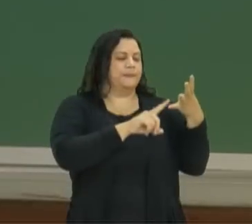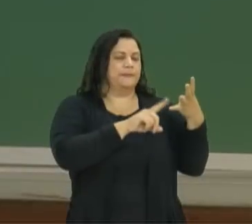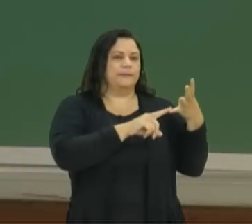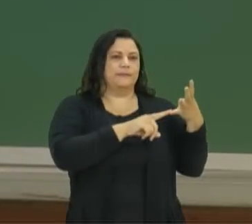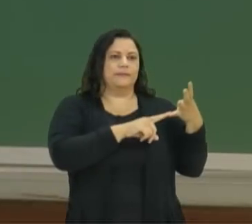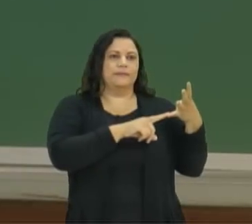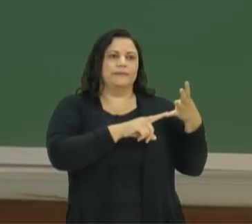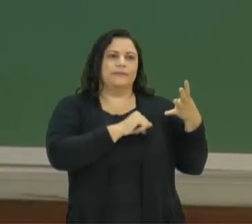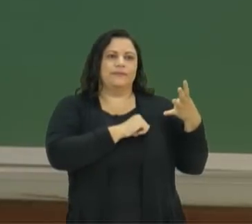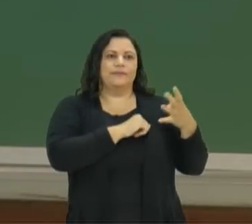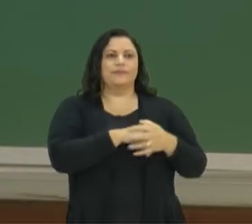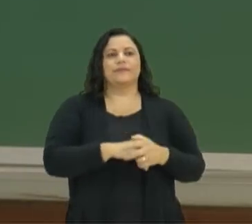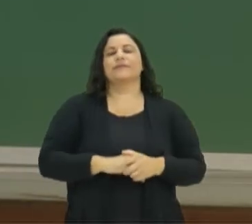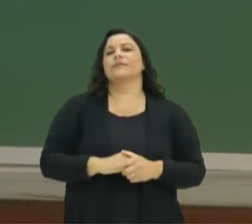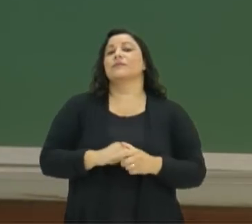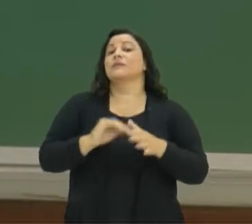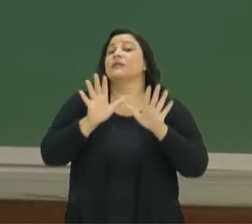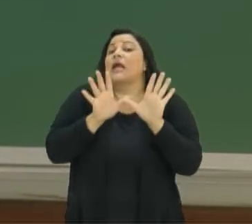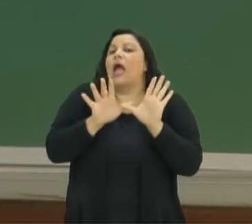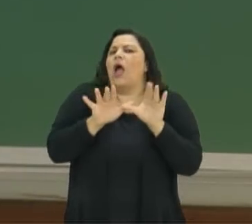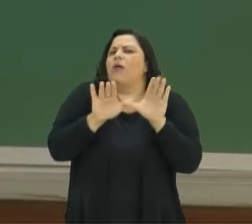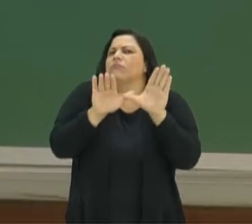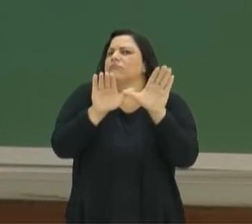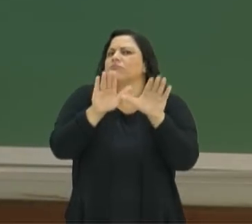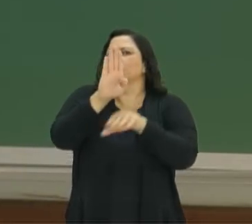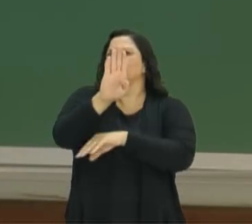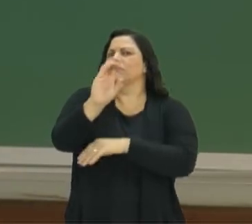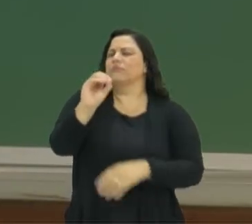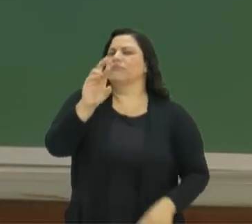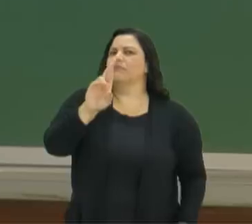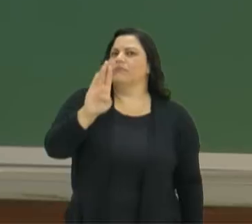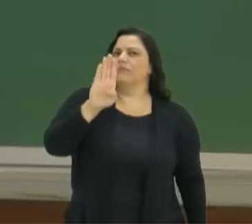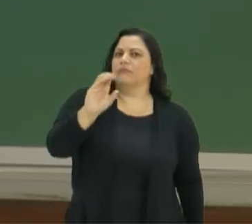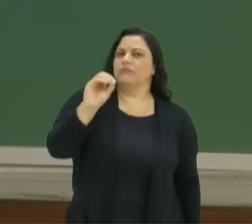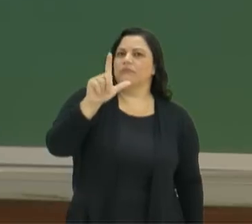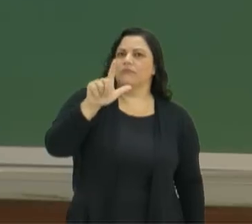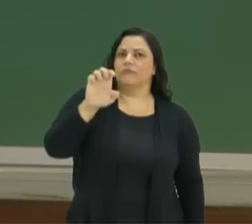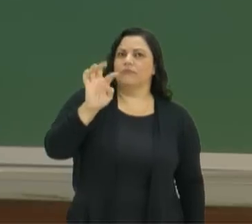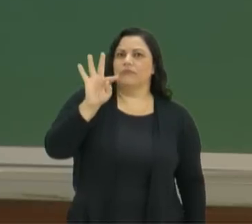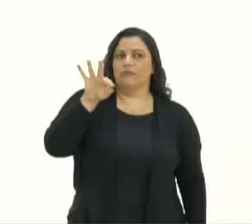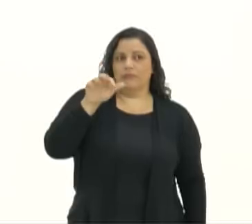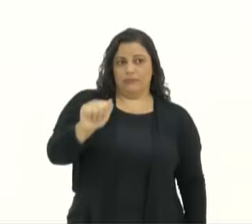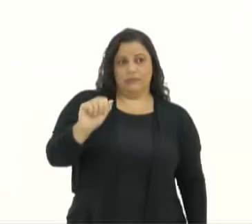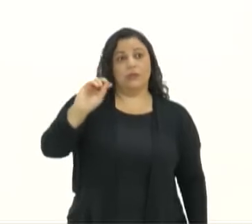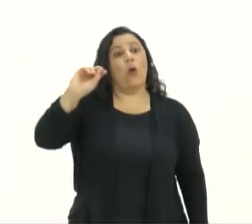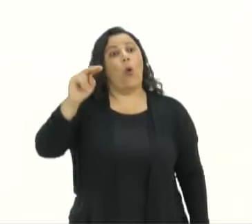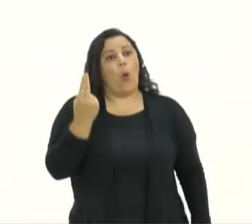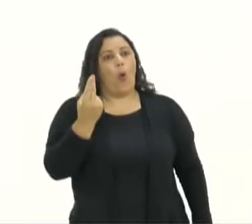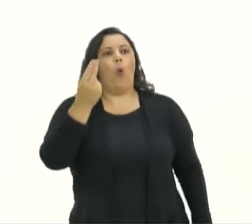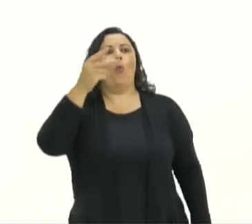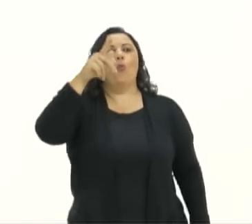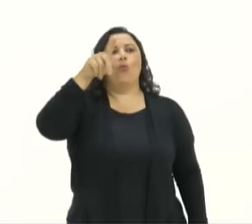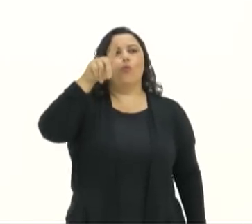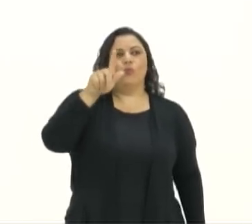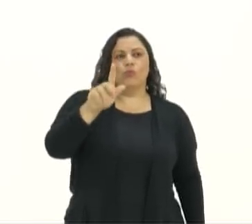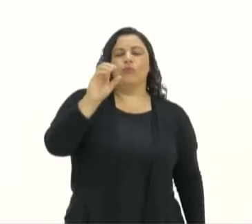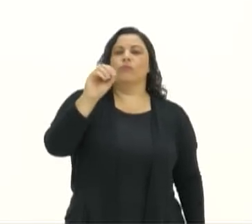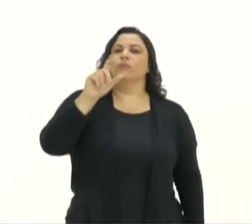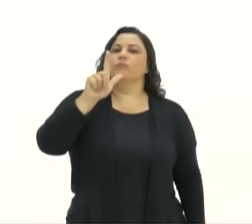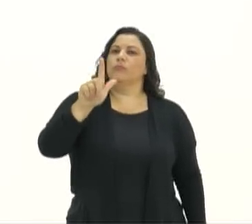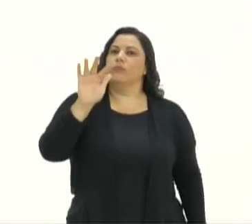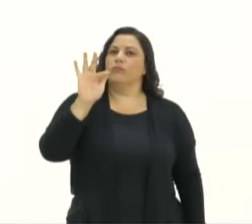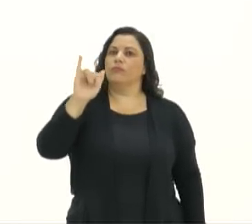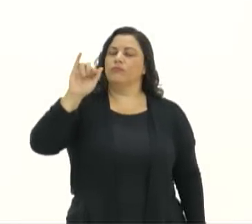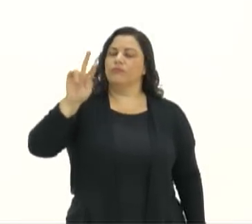o borboleta ou o golfinho, tá? Por que golfinho? Porque o movimento que o atleta faz